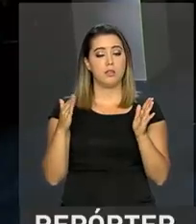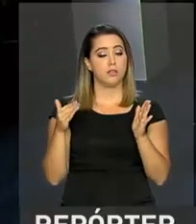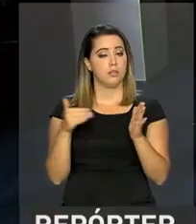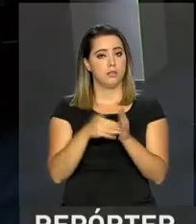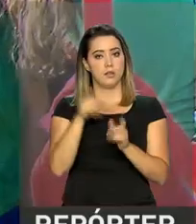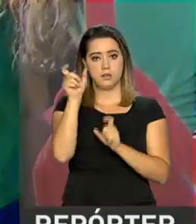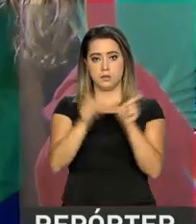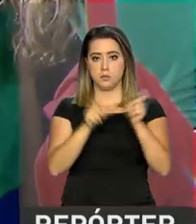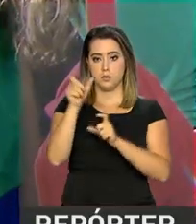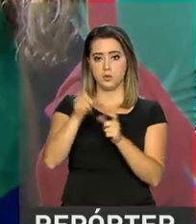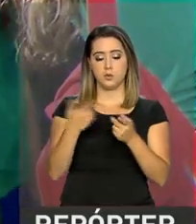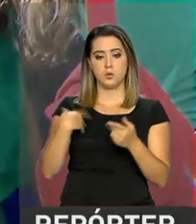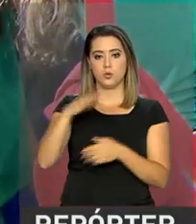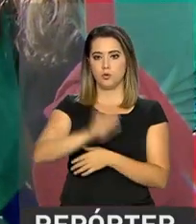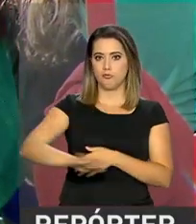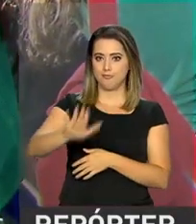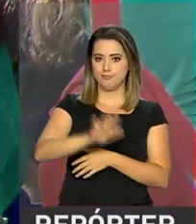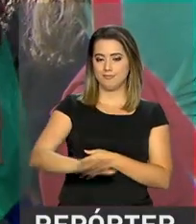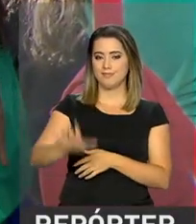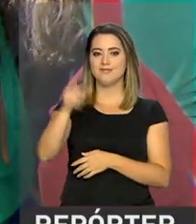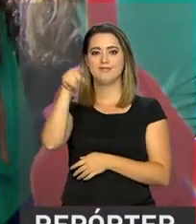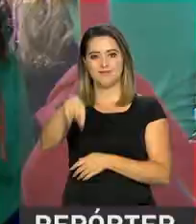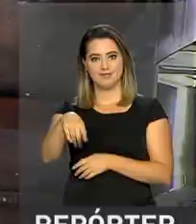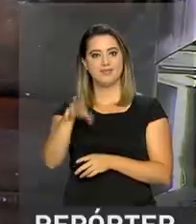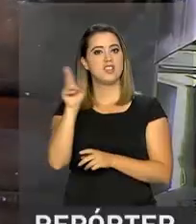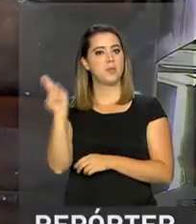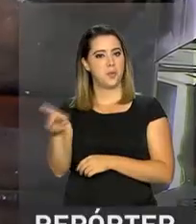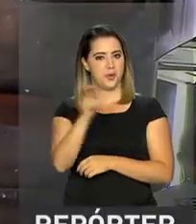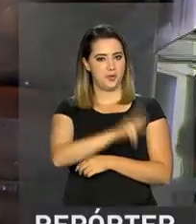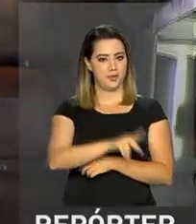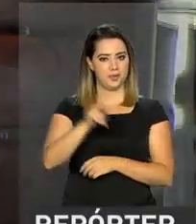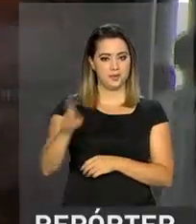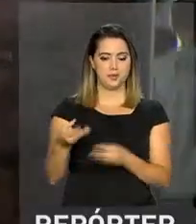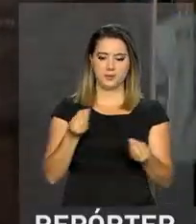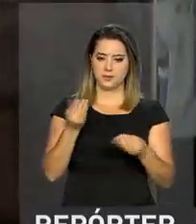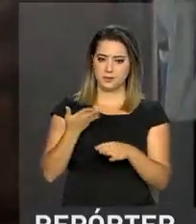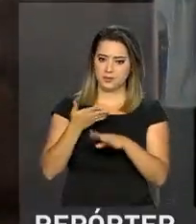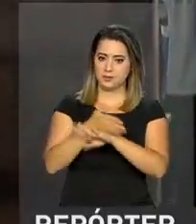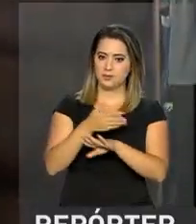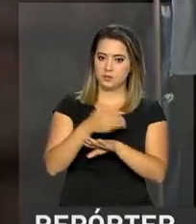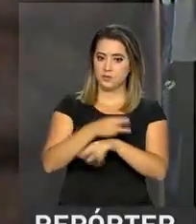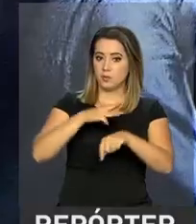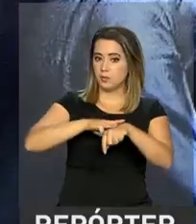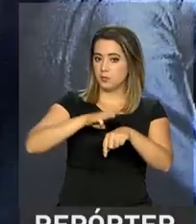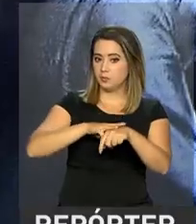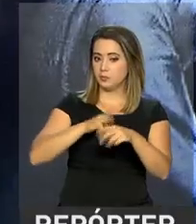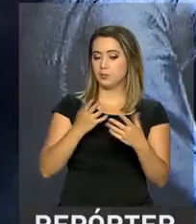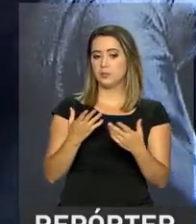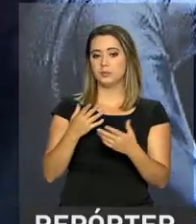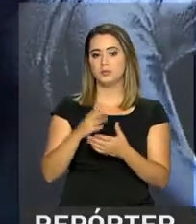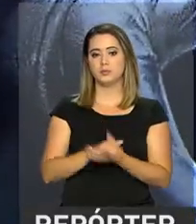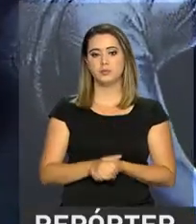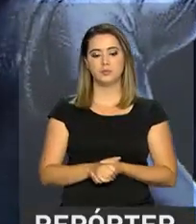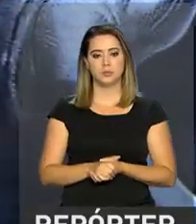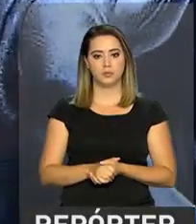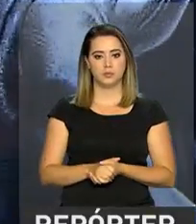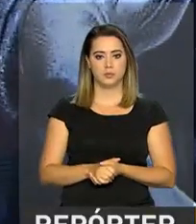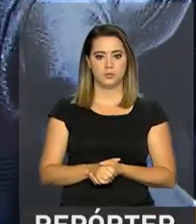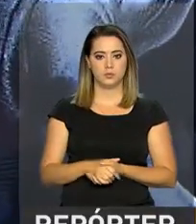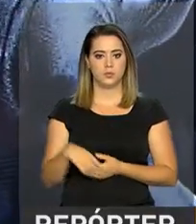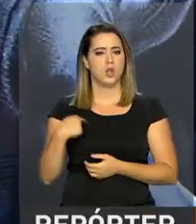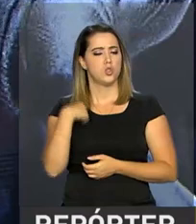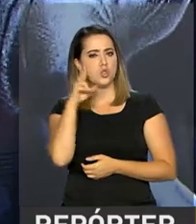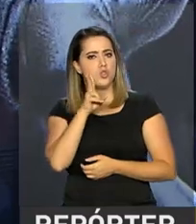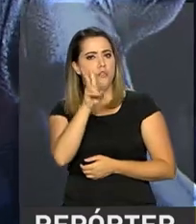personagens preferidos da garotada viraram professores. Que tal entrar na Maticaverna? É que a gente está vendo as coisas que a gente gosta